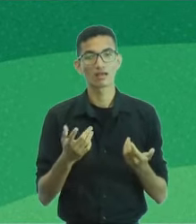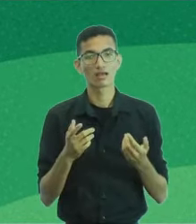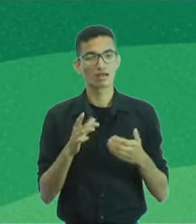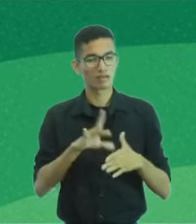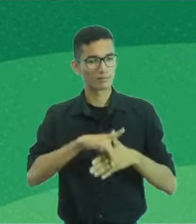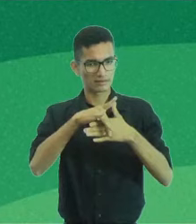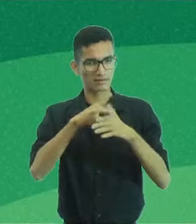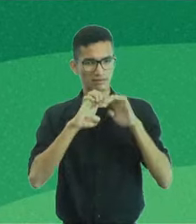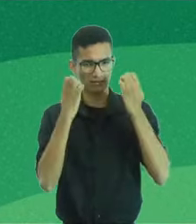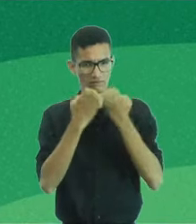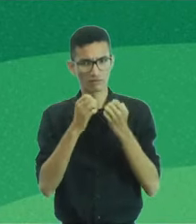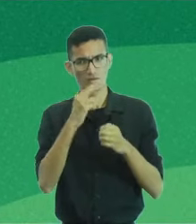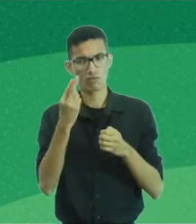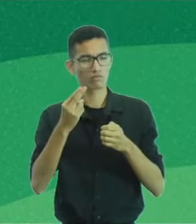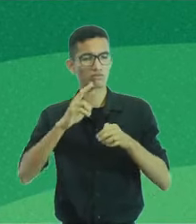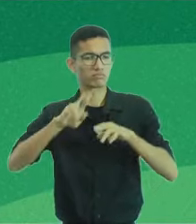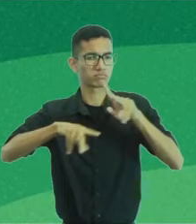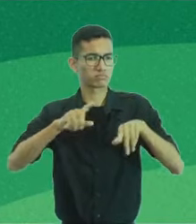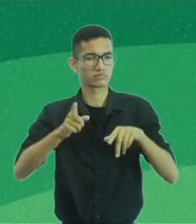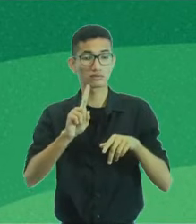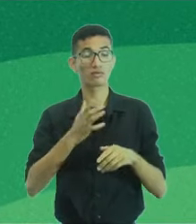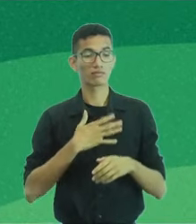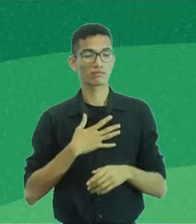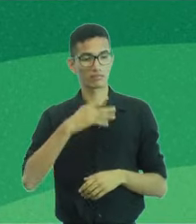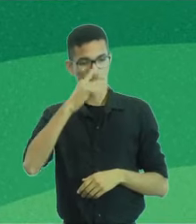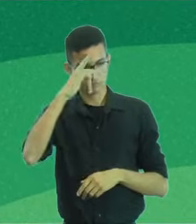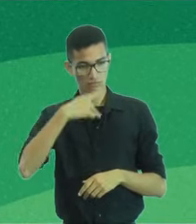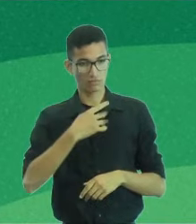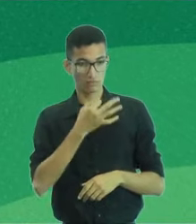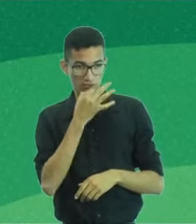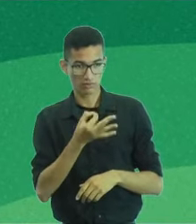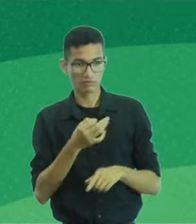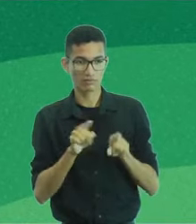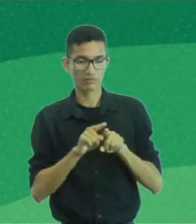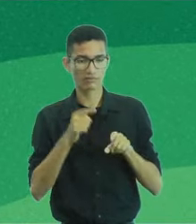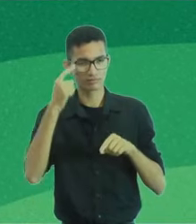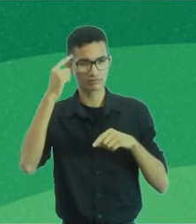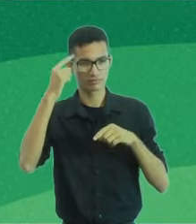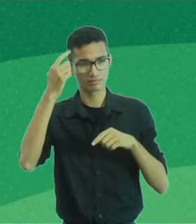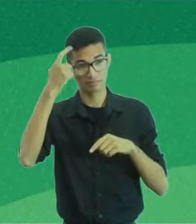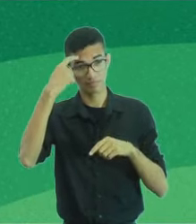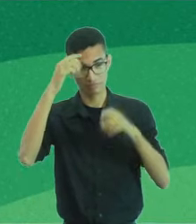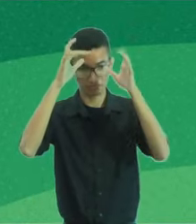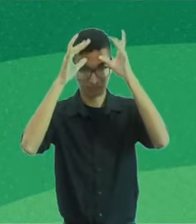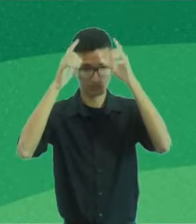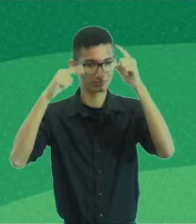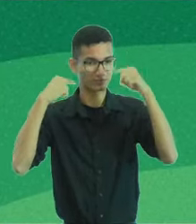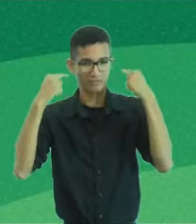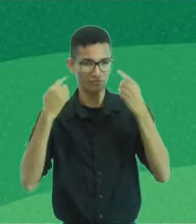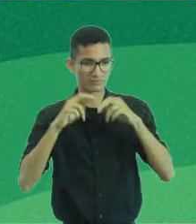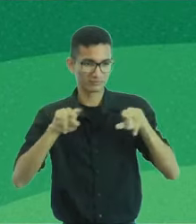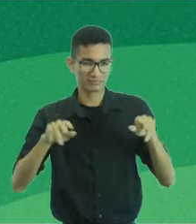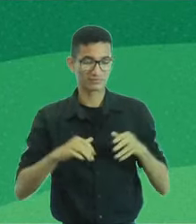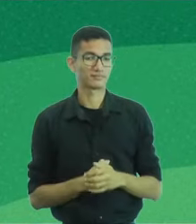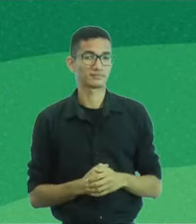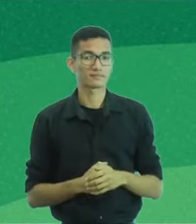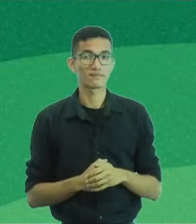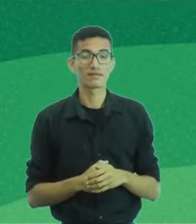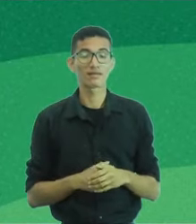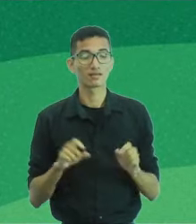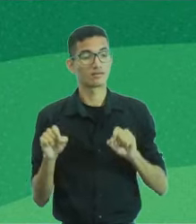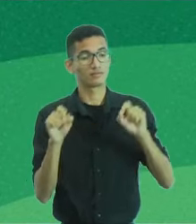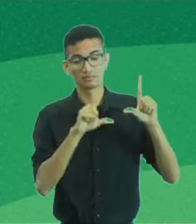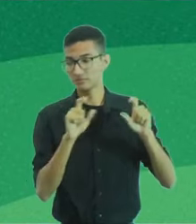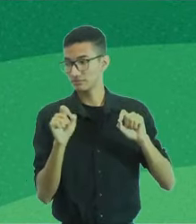evento nem nada do gênero São só minhas opiniões e minhas coisas malucas que eu tenho pensado e isso aqui são os